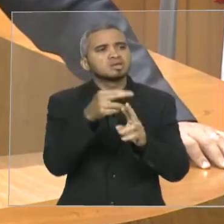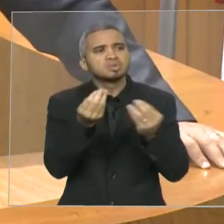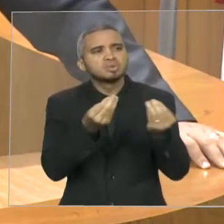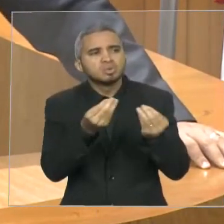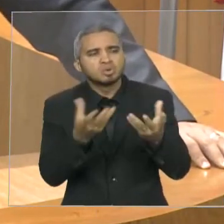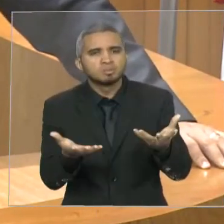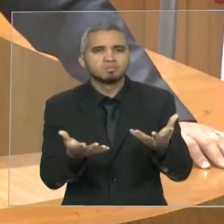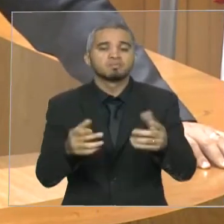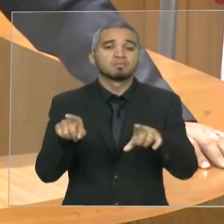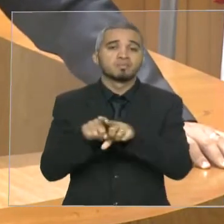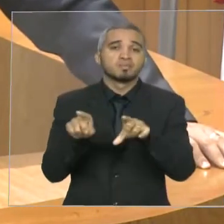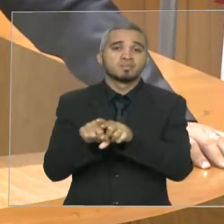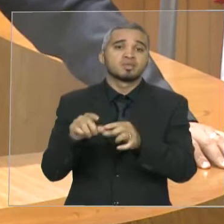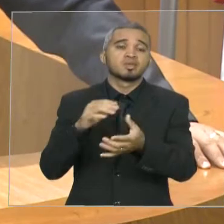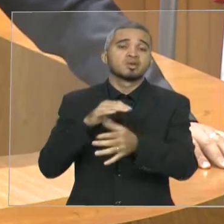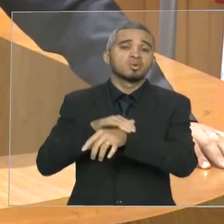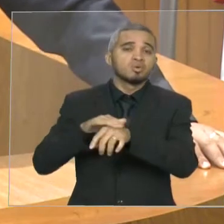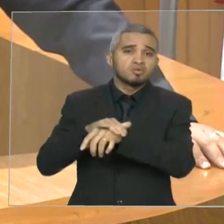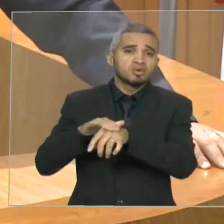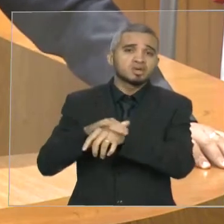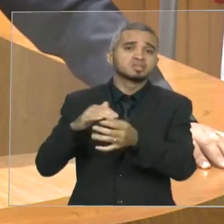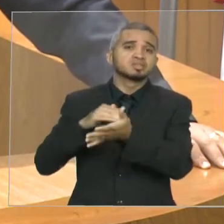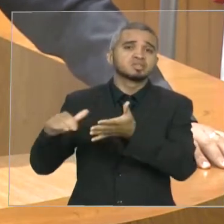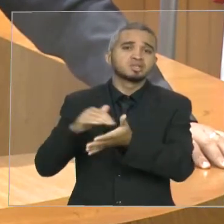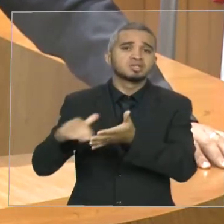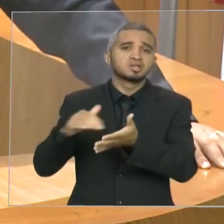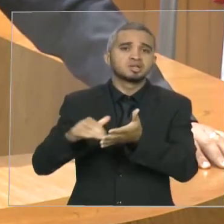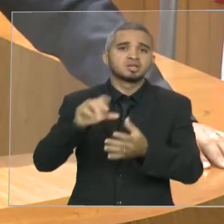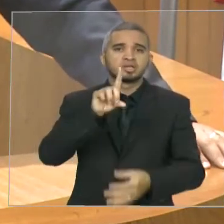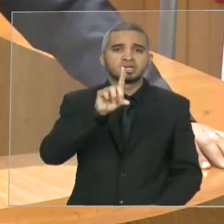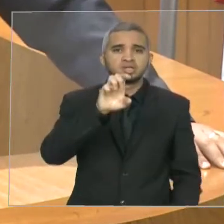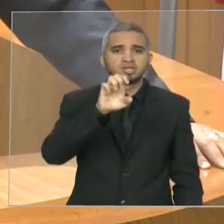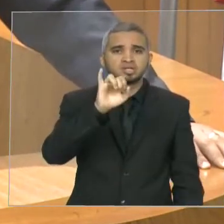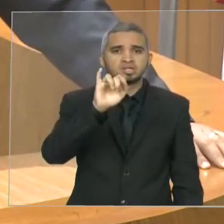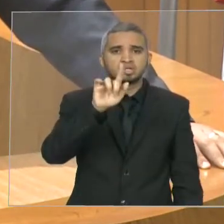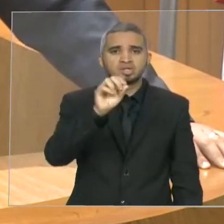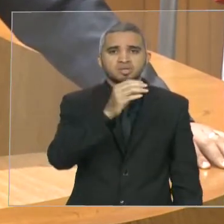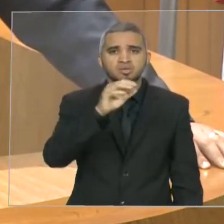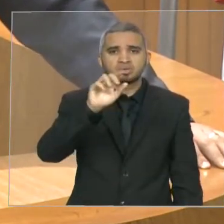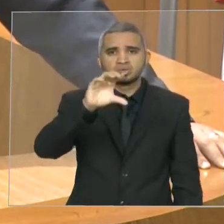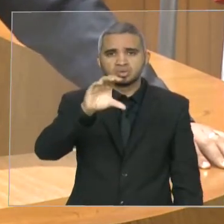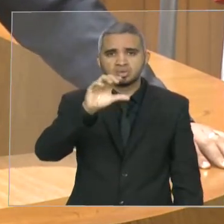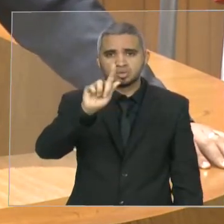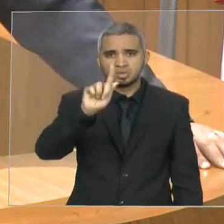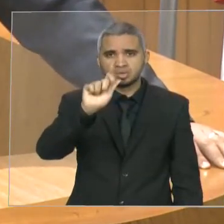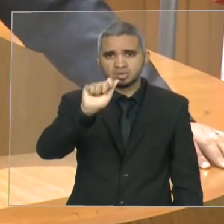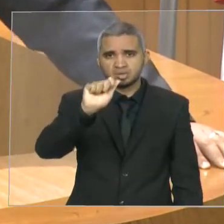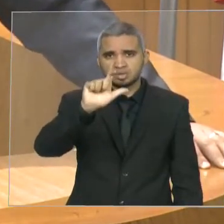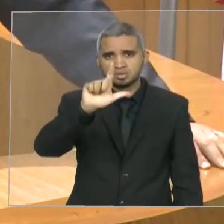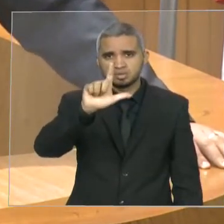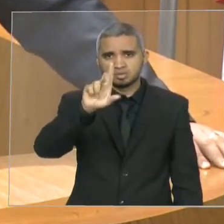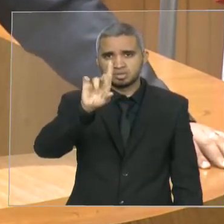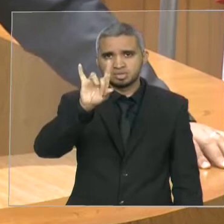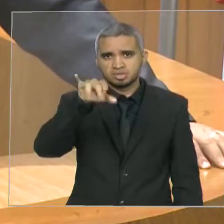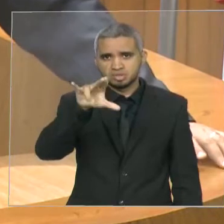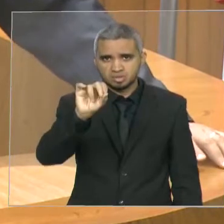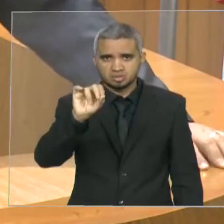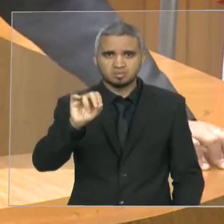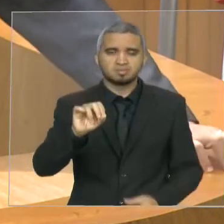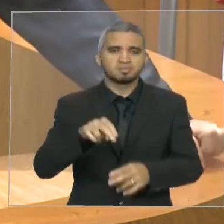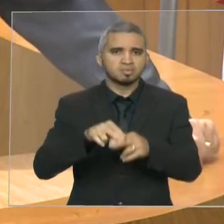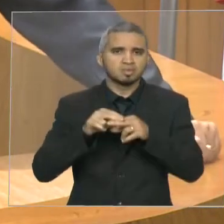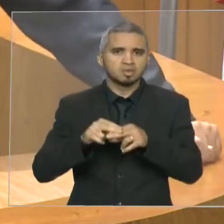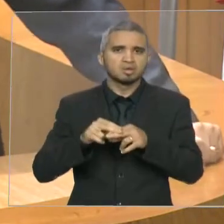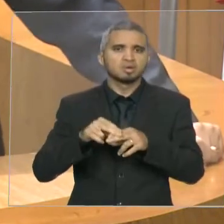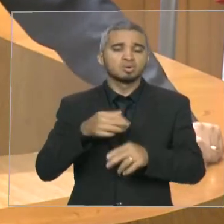secretário Diego Galdino, mostrando esta necessidade de criarmos o Museu Histórico de Imperatriz. O governador Flávio